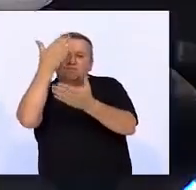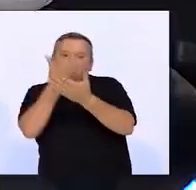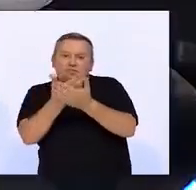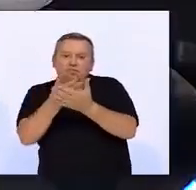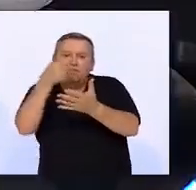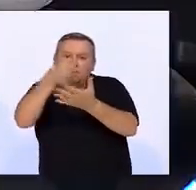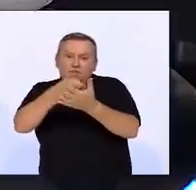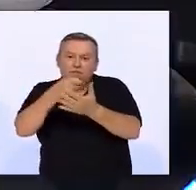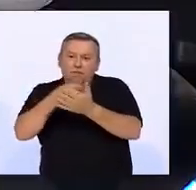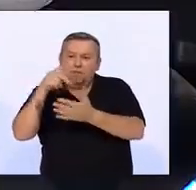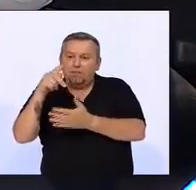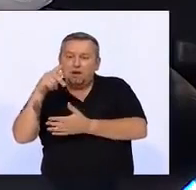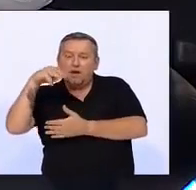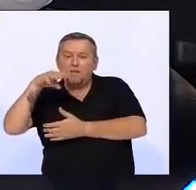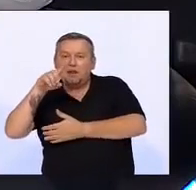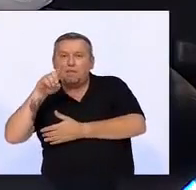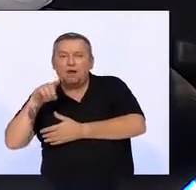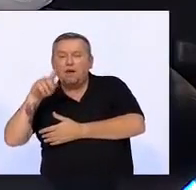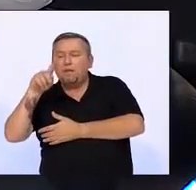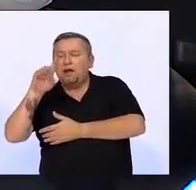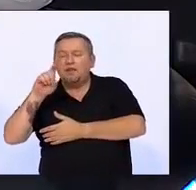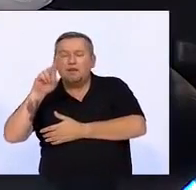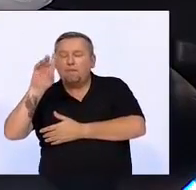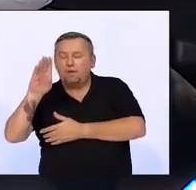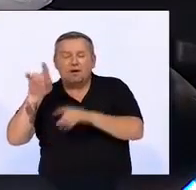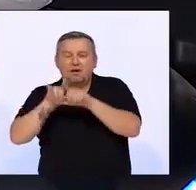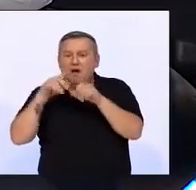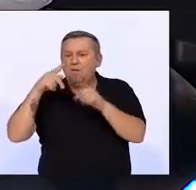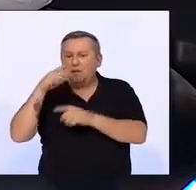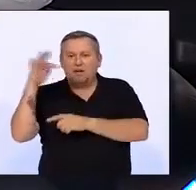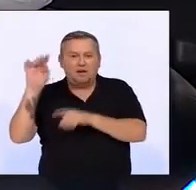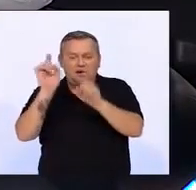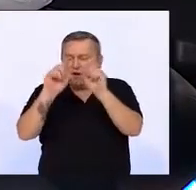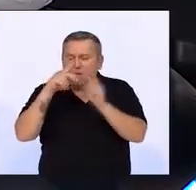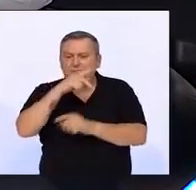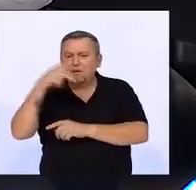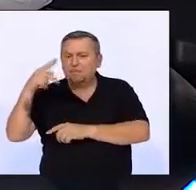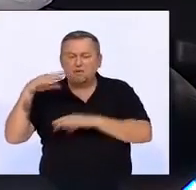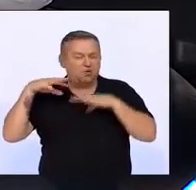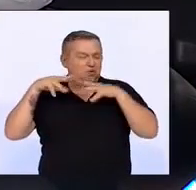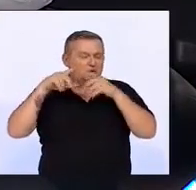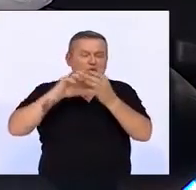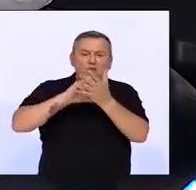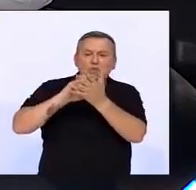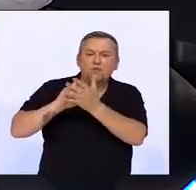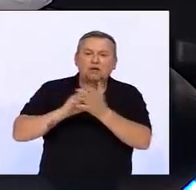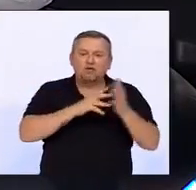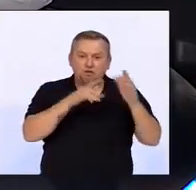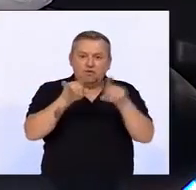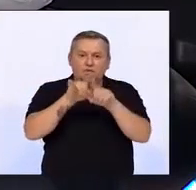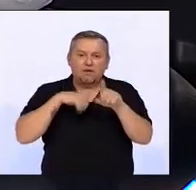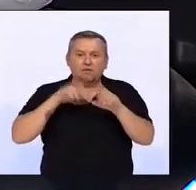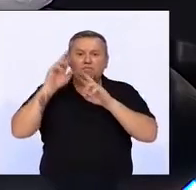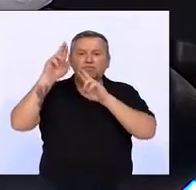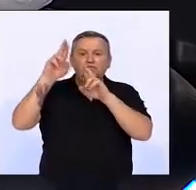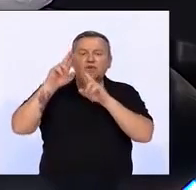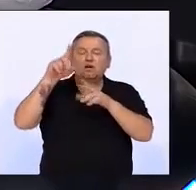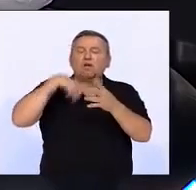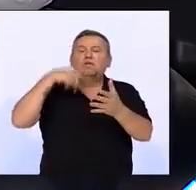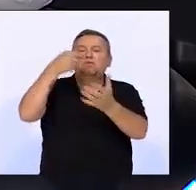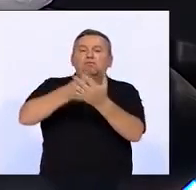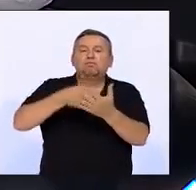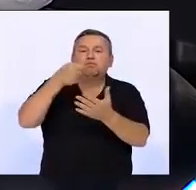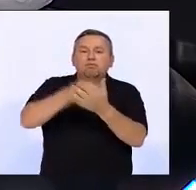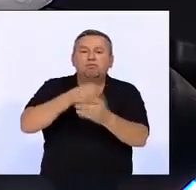não é o PMDB, é o PSDB, é o PT, é o PDT, é o PP, são todos os partidos. Eu espero que essa pressão